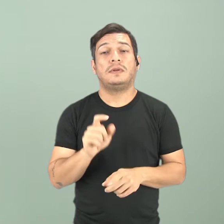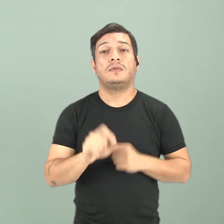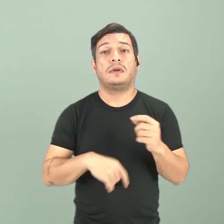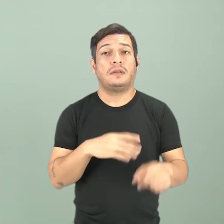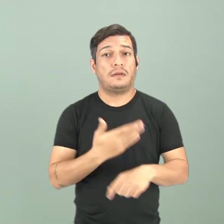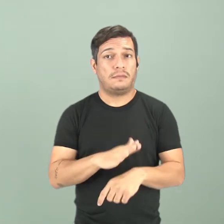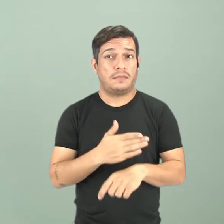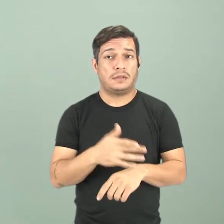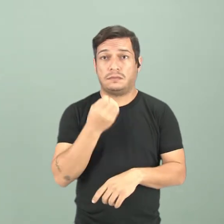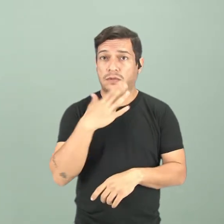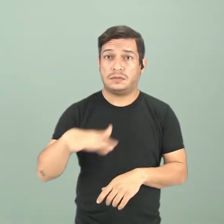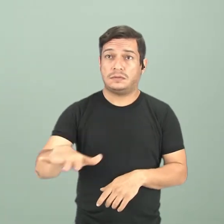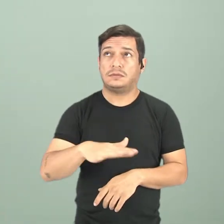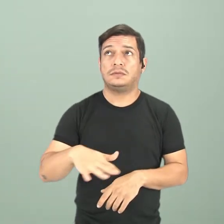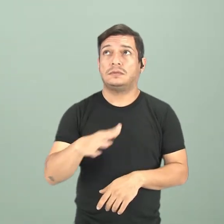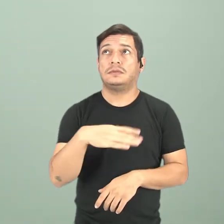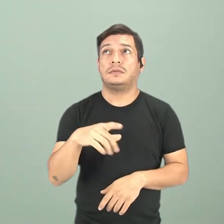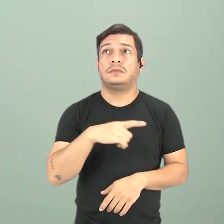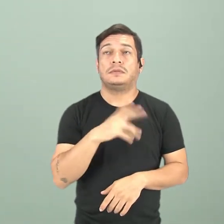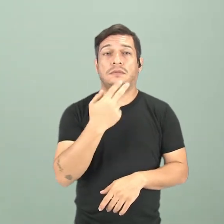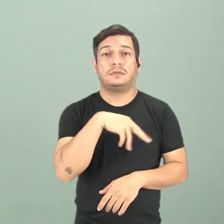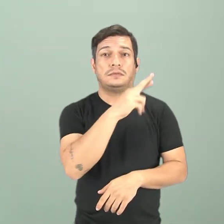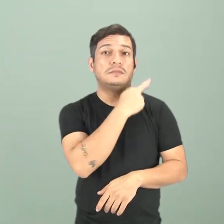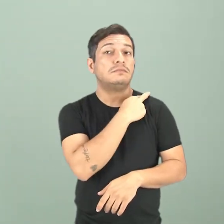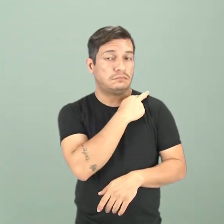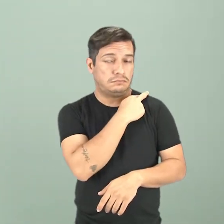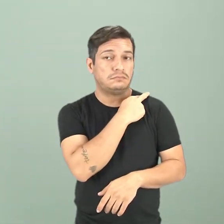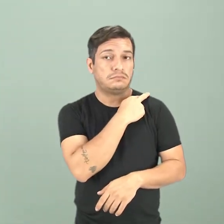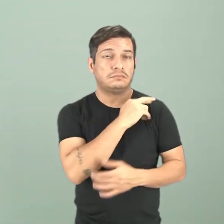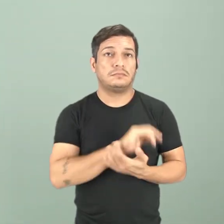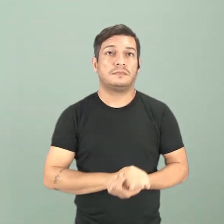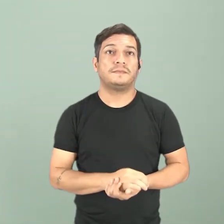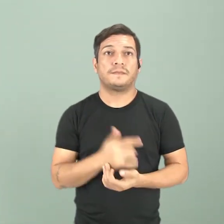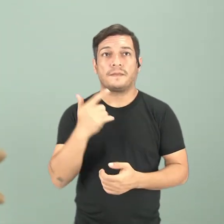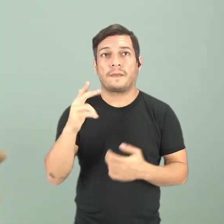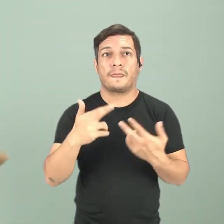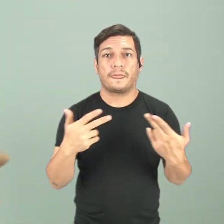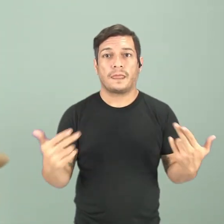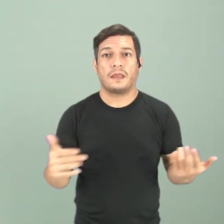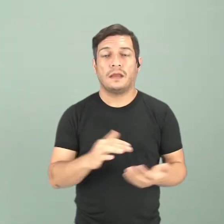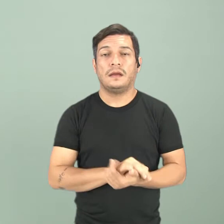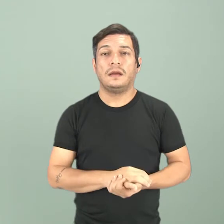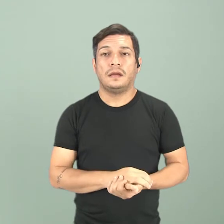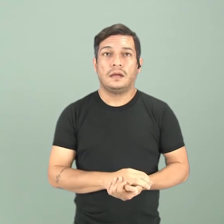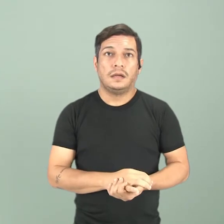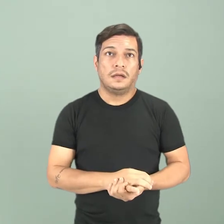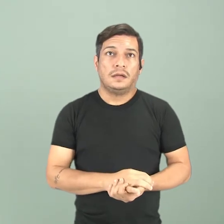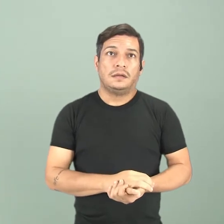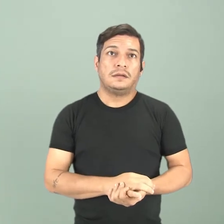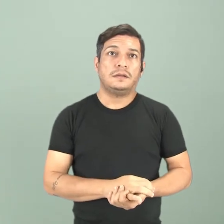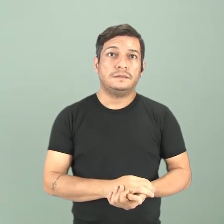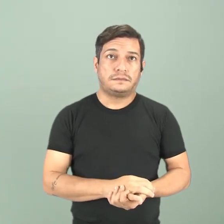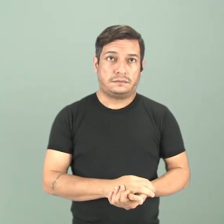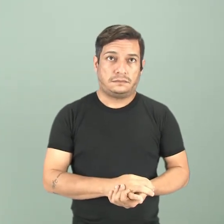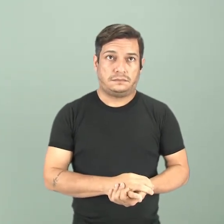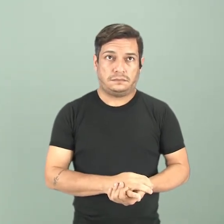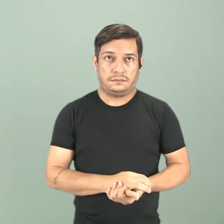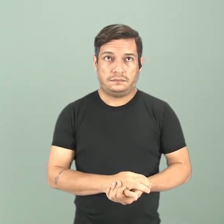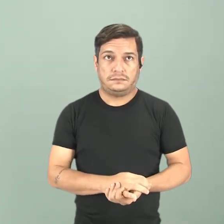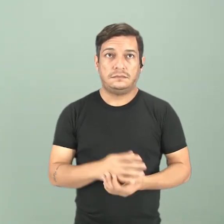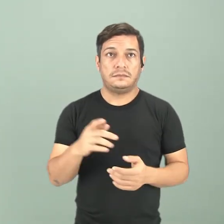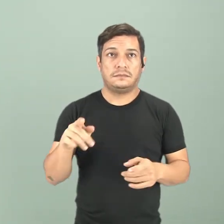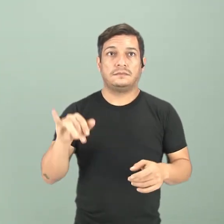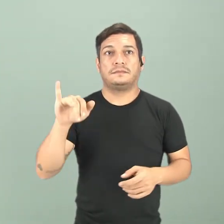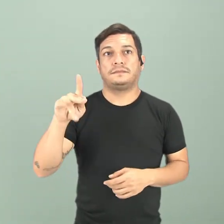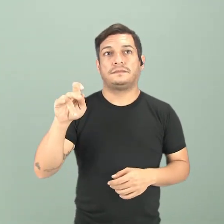mas eu também devo colocar em prática, para o bem da sociedade, os meus deveres. Outra coisa,